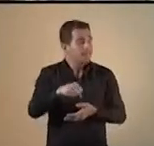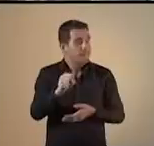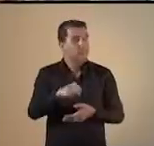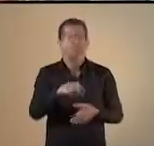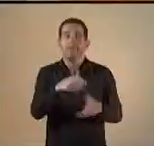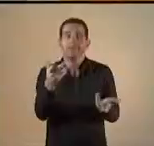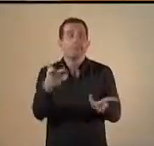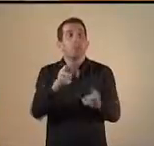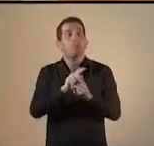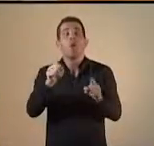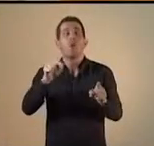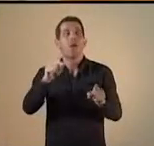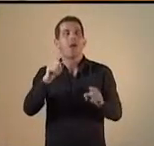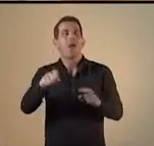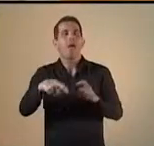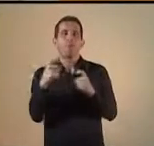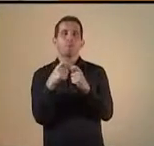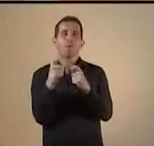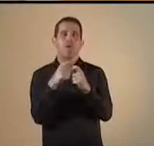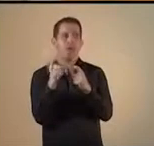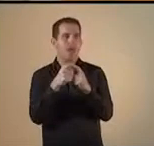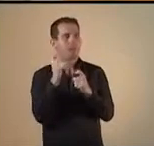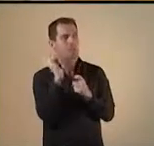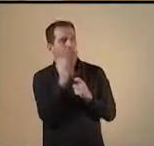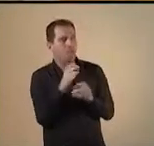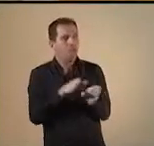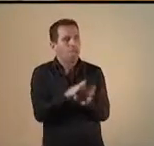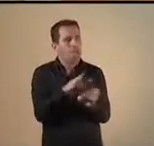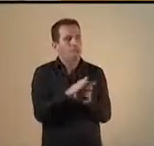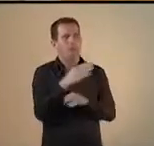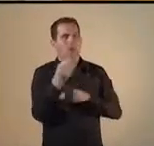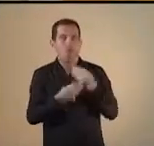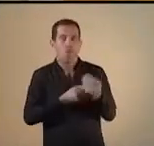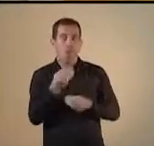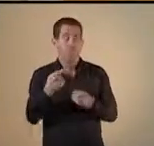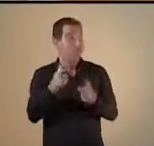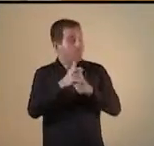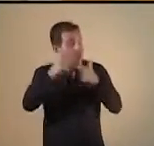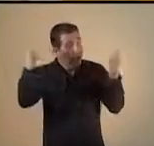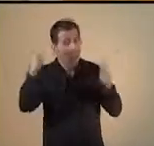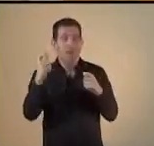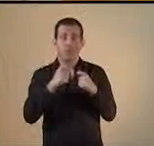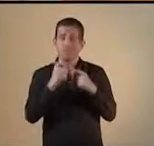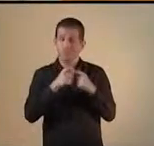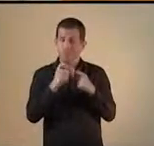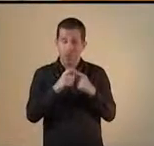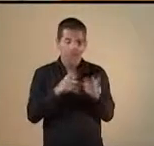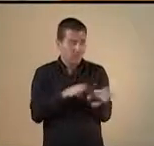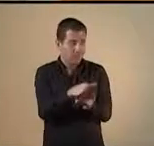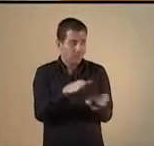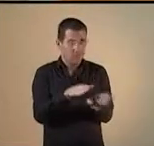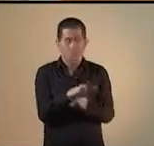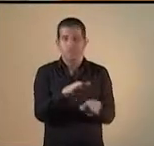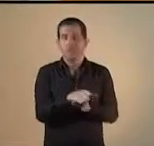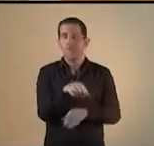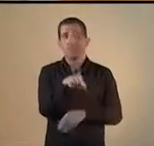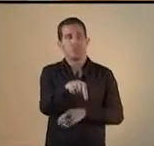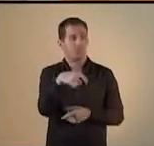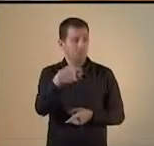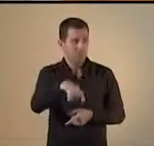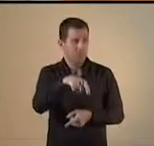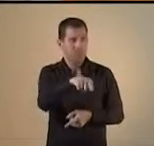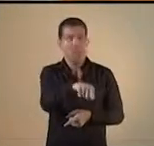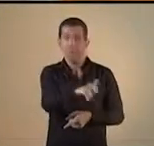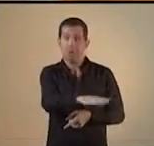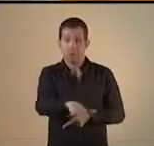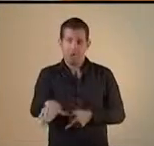clínica, uma visão médica, onde que a maioria dos casos os médicos dizem: é preciso que